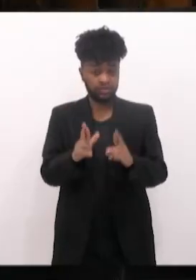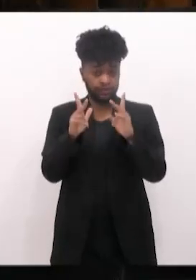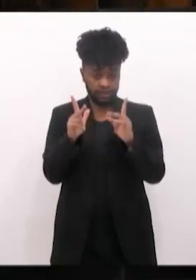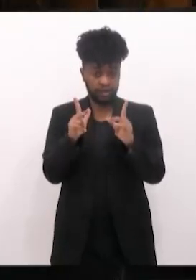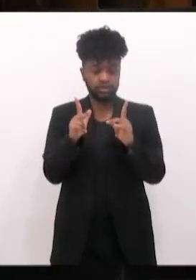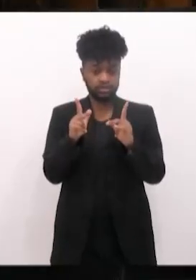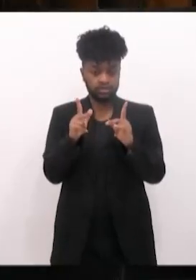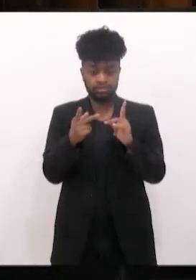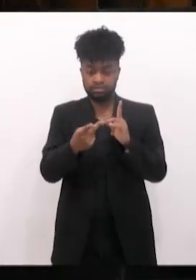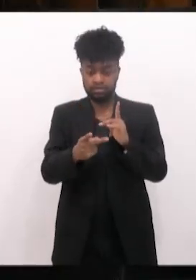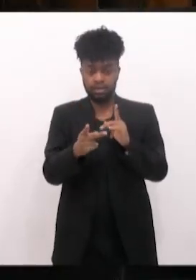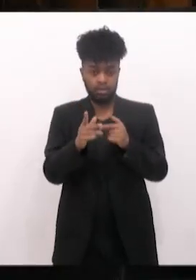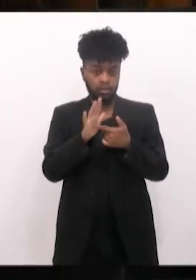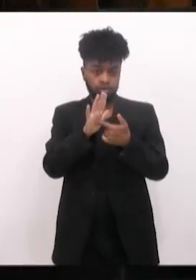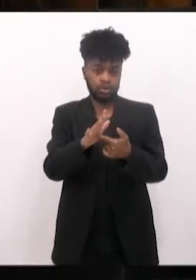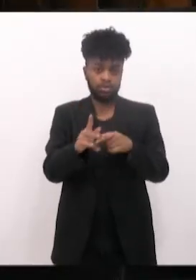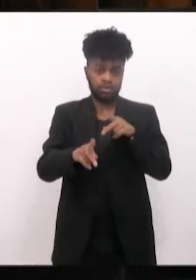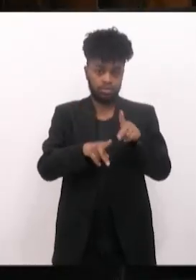para a população.